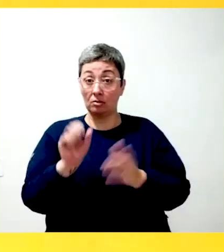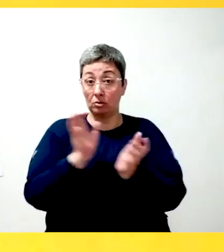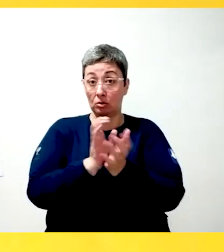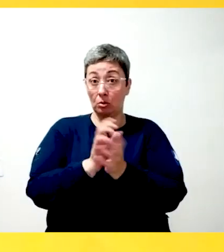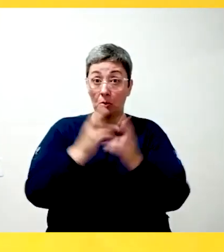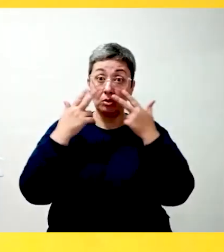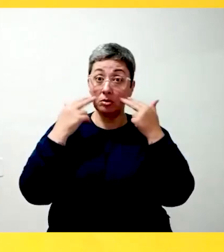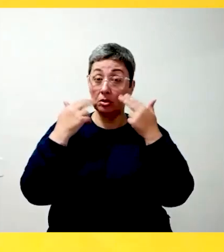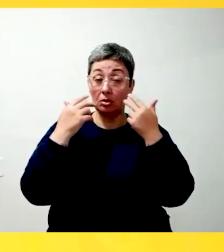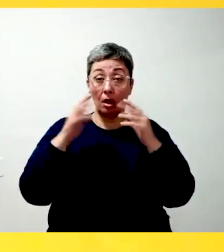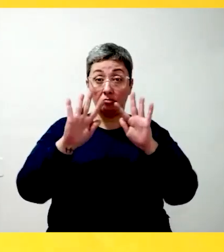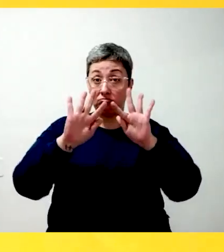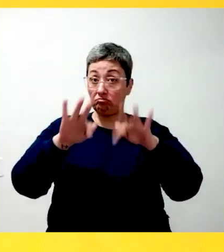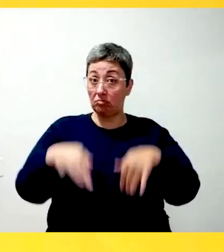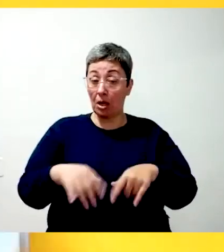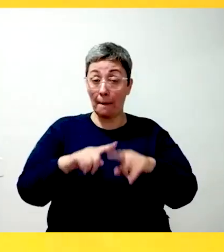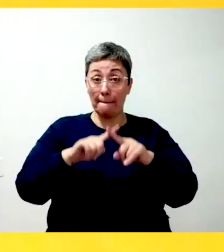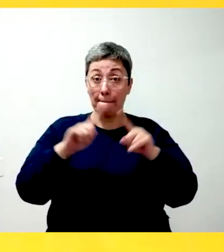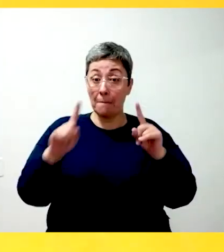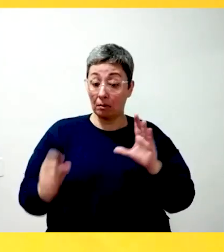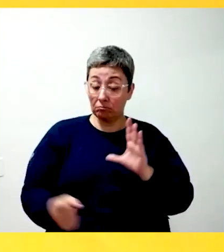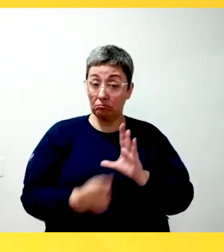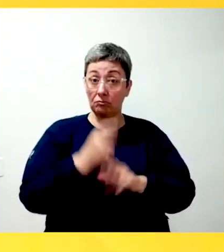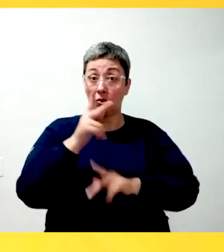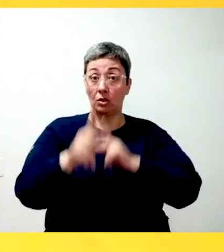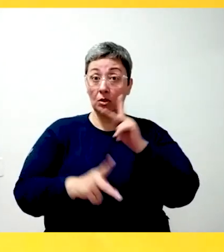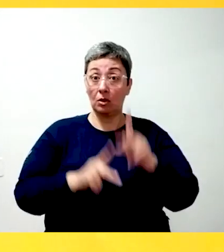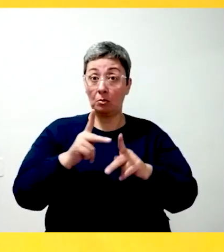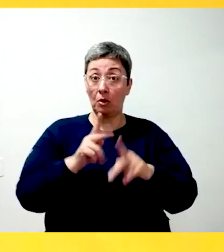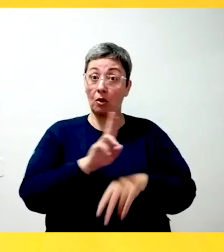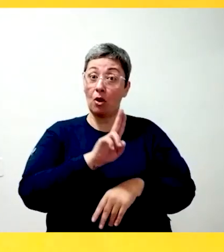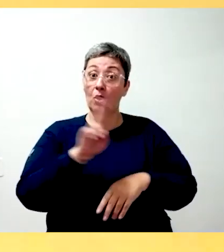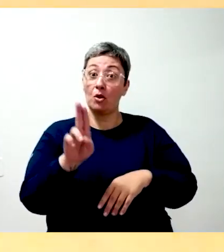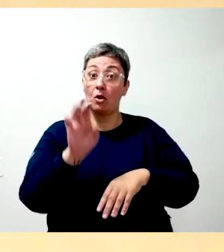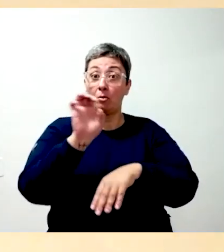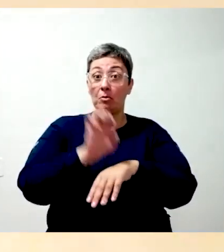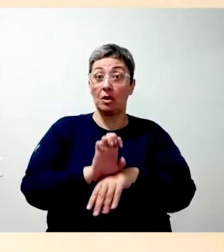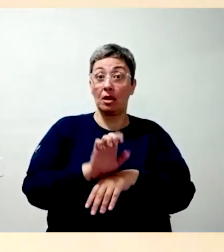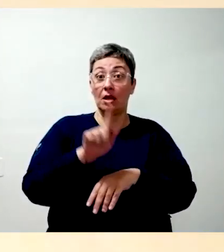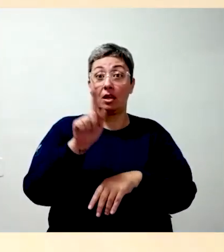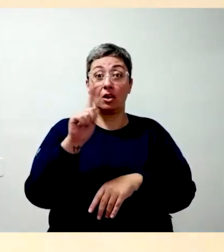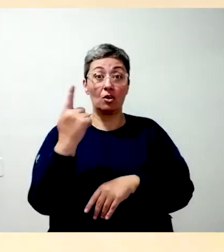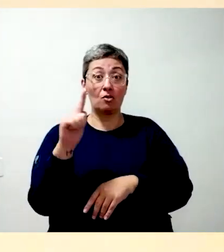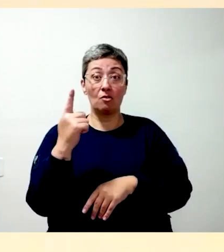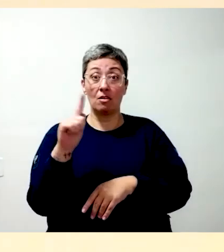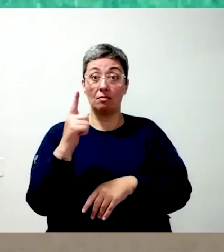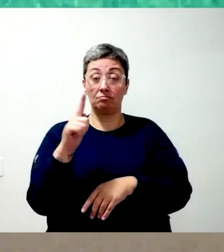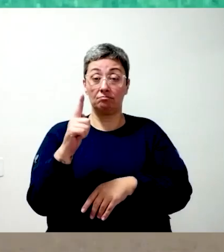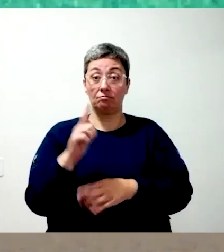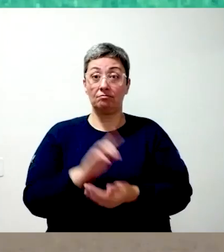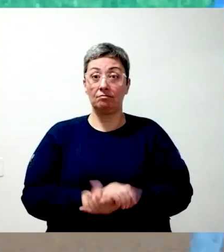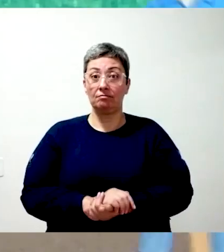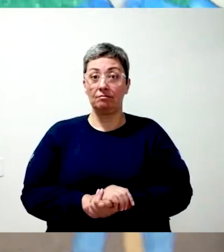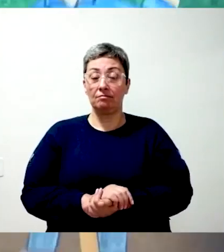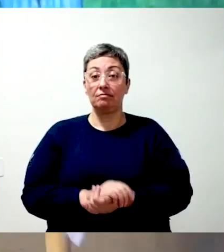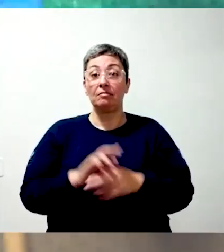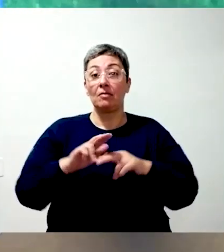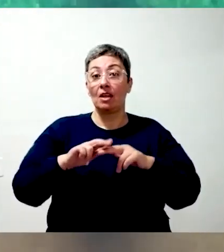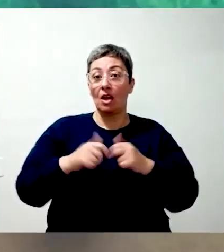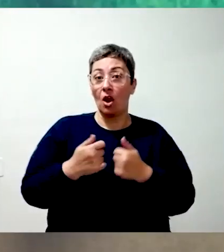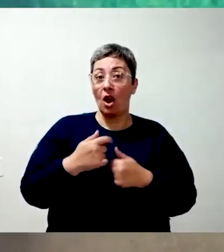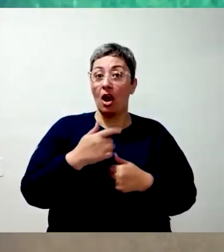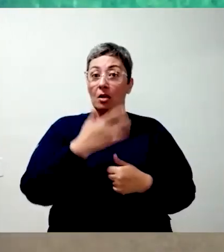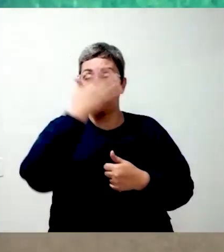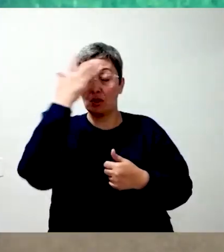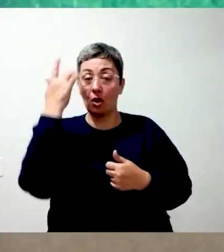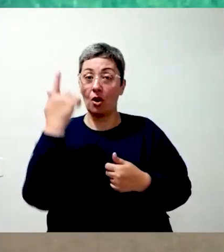mais, mas a etnia deu o nome ao estado, chamado de Goiás. Para os